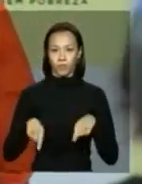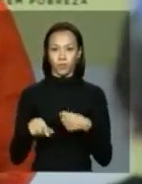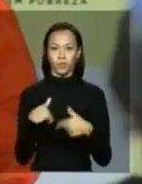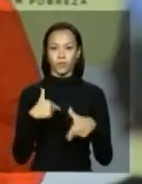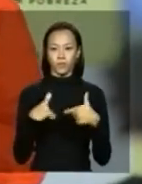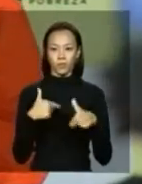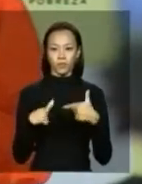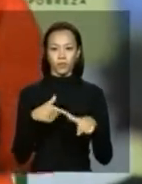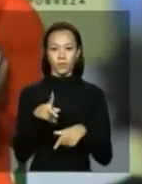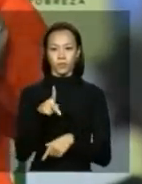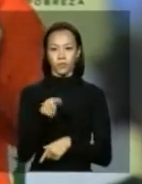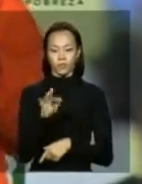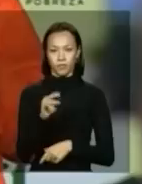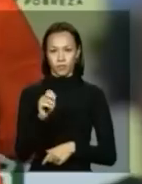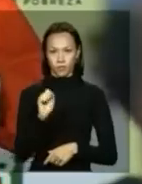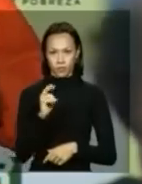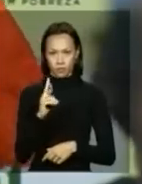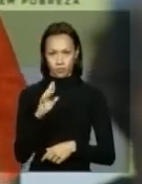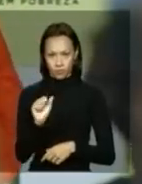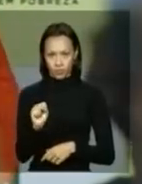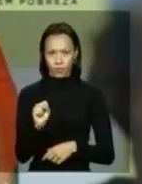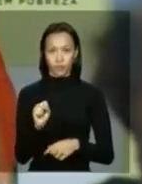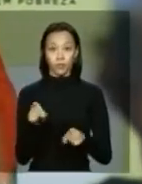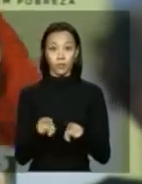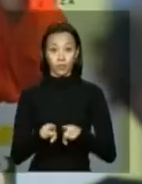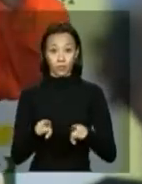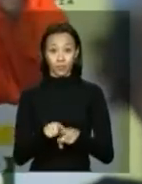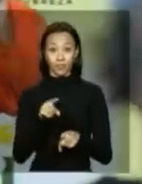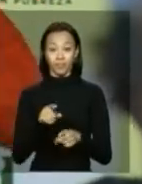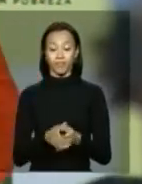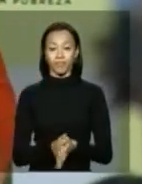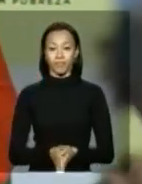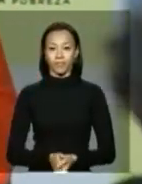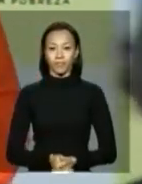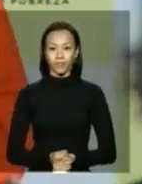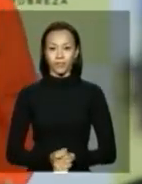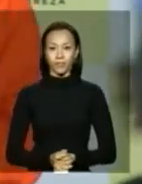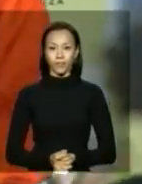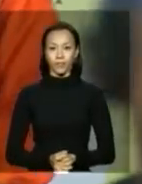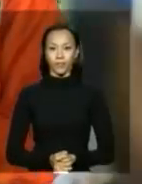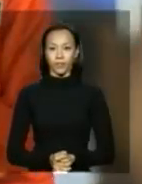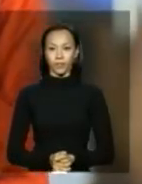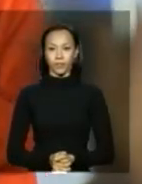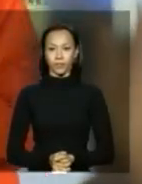da Petrobras, eu também te amo, fica tranquilo.